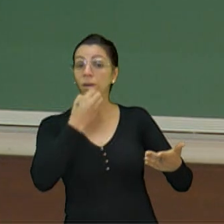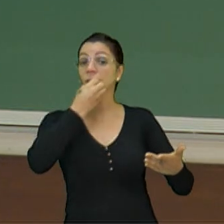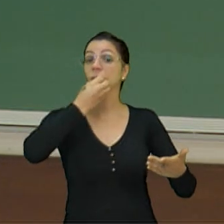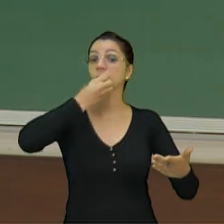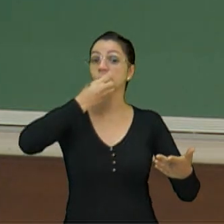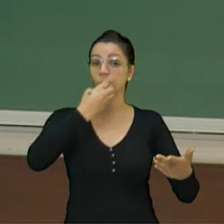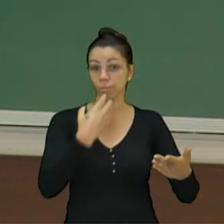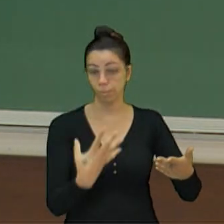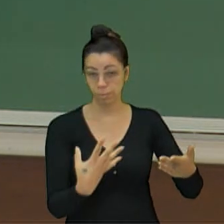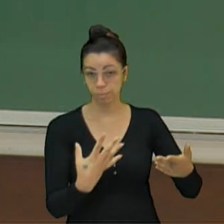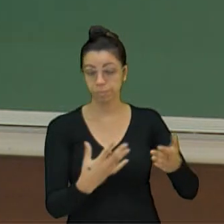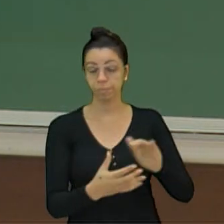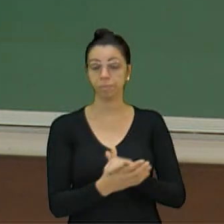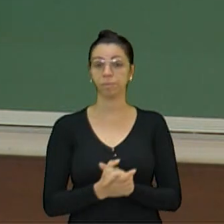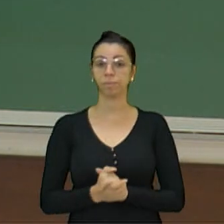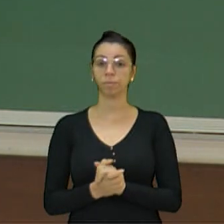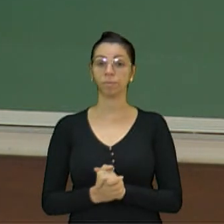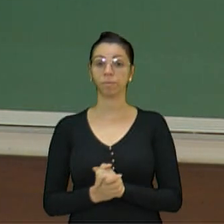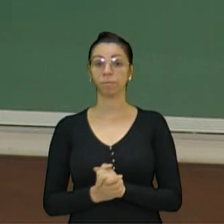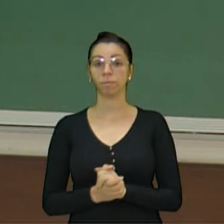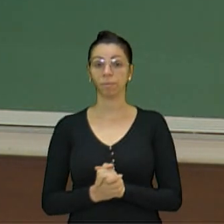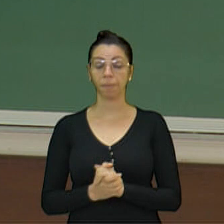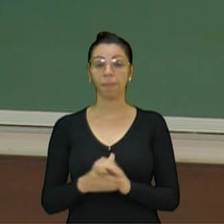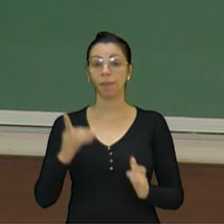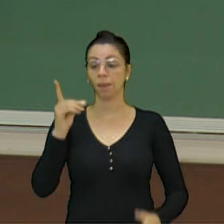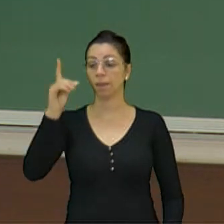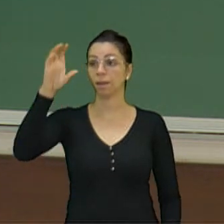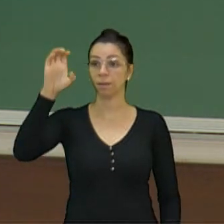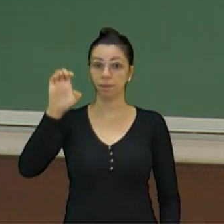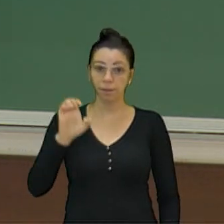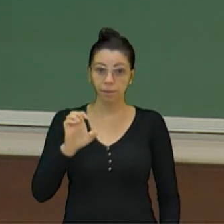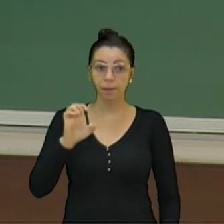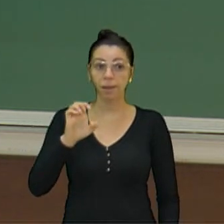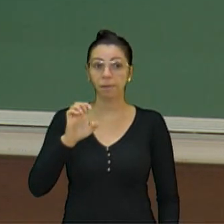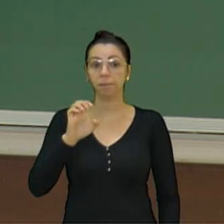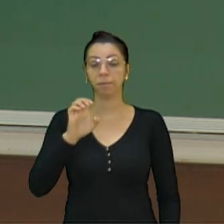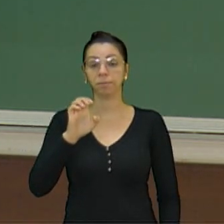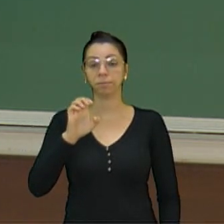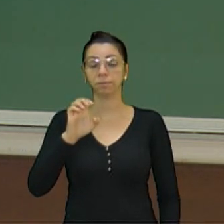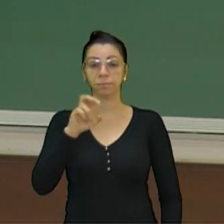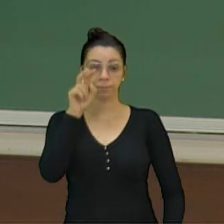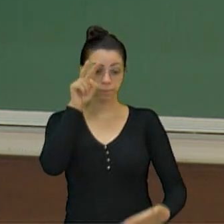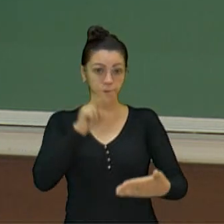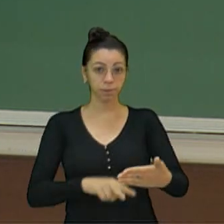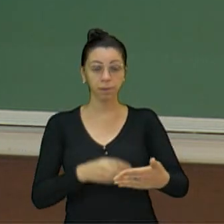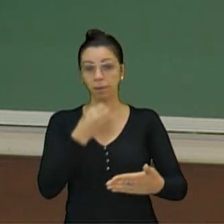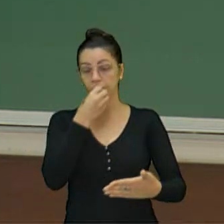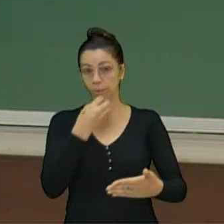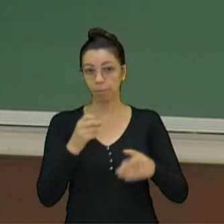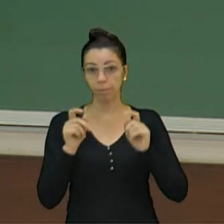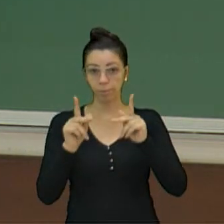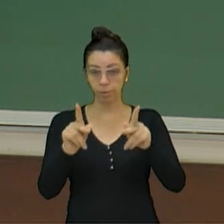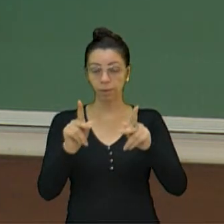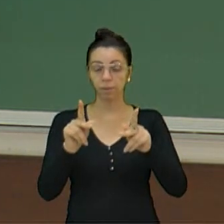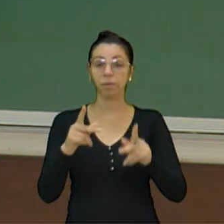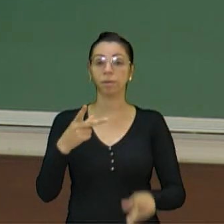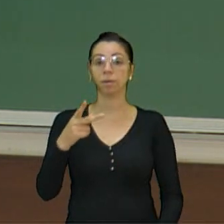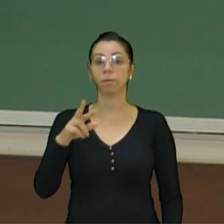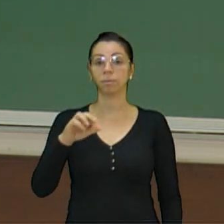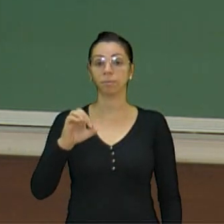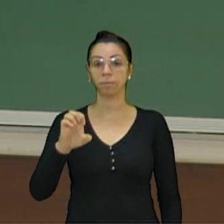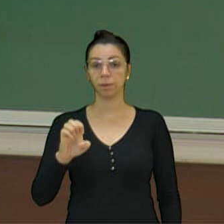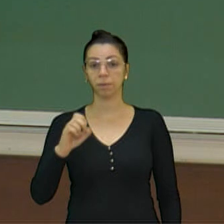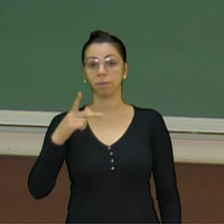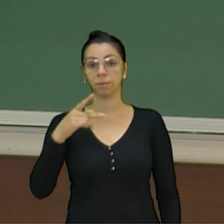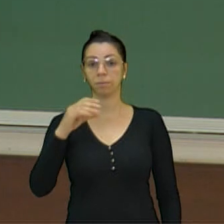a leitura. Então, os benefícios de. The benefits of. Ok? Então, algumas preposições